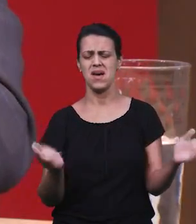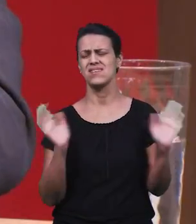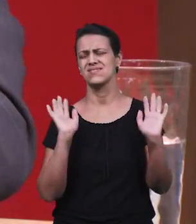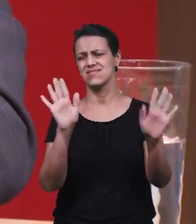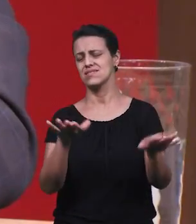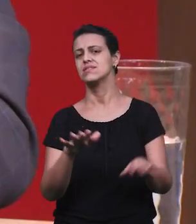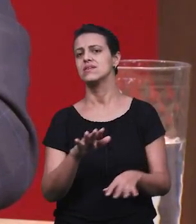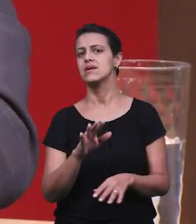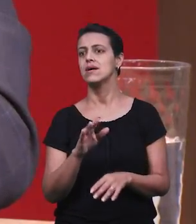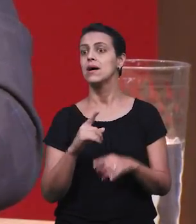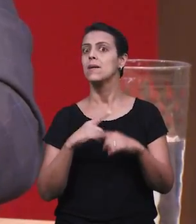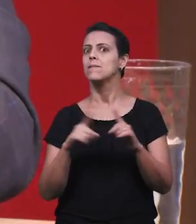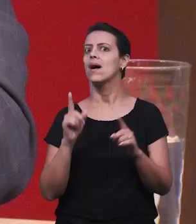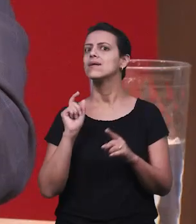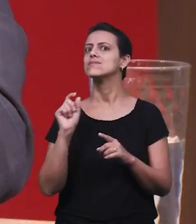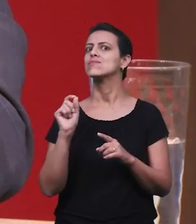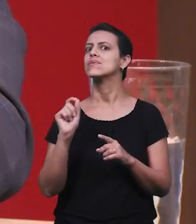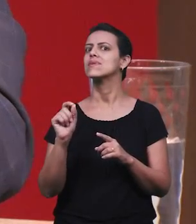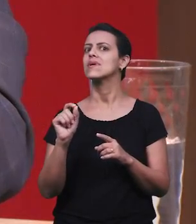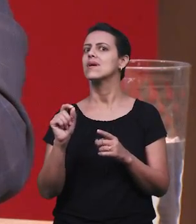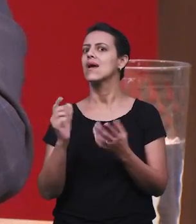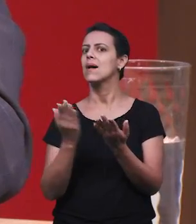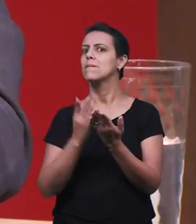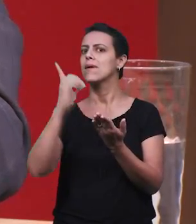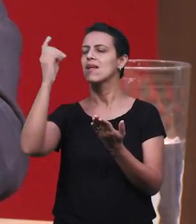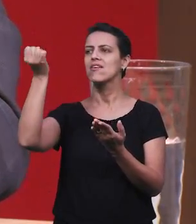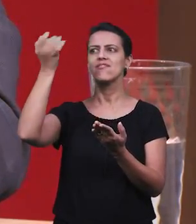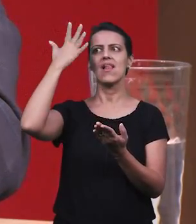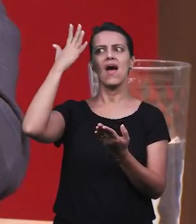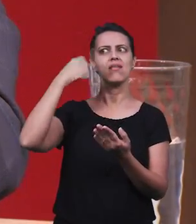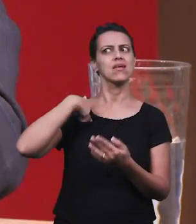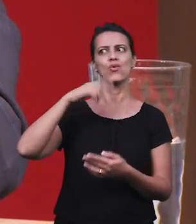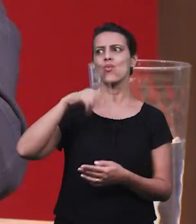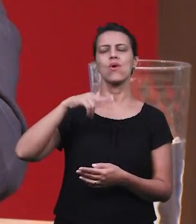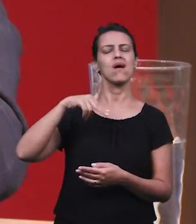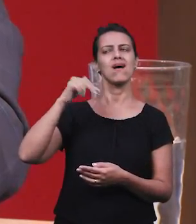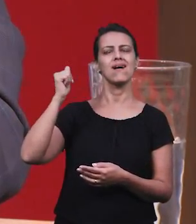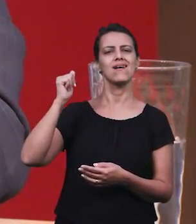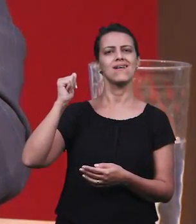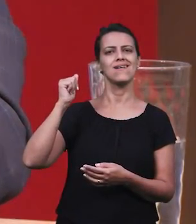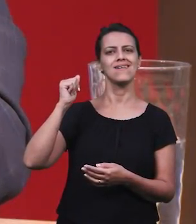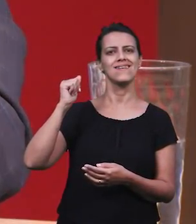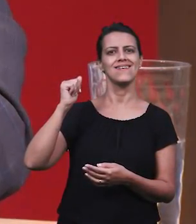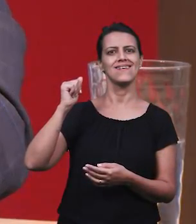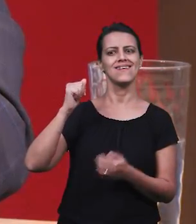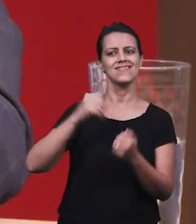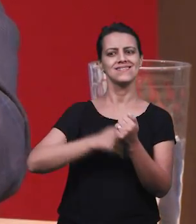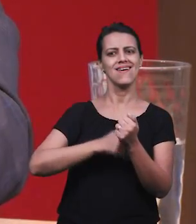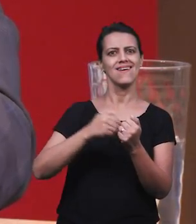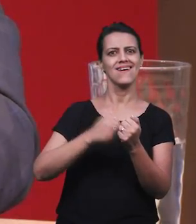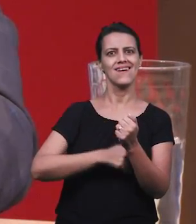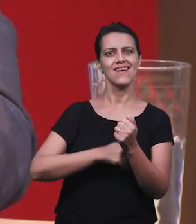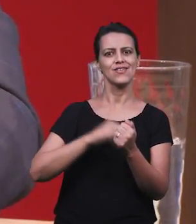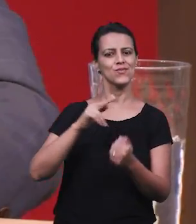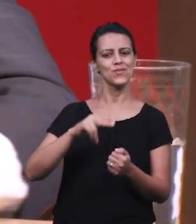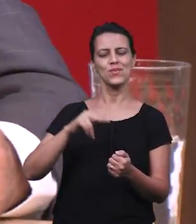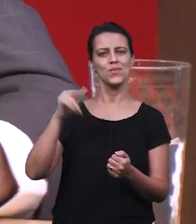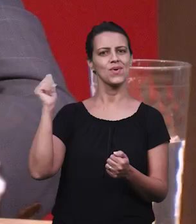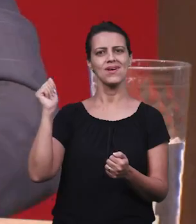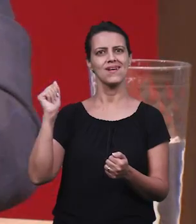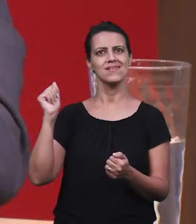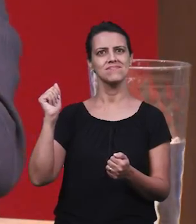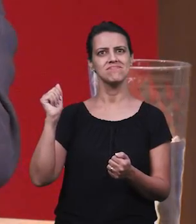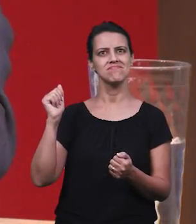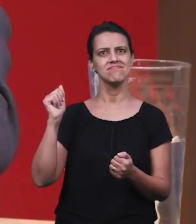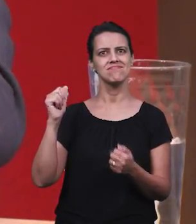tudo a gente já sabia. O que empolgou a gente foi a palavra revelada, ou seja, o segredo daquilo que nós nunca vimos.